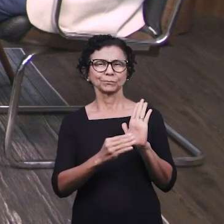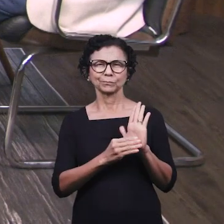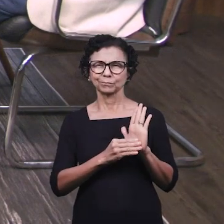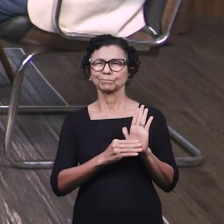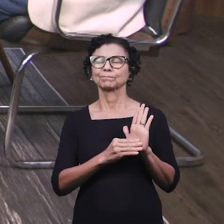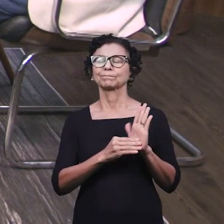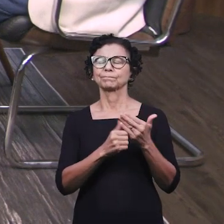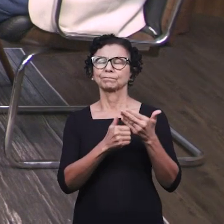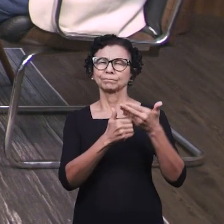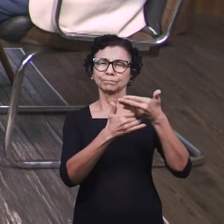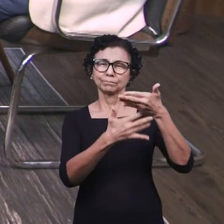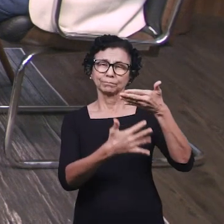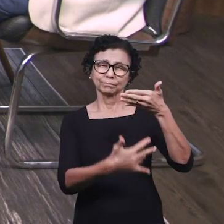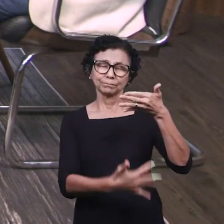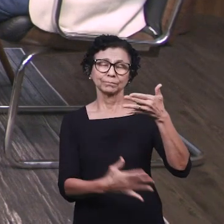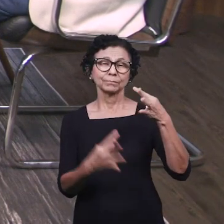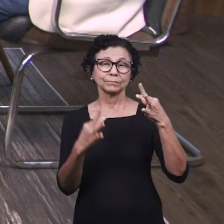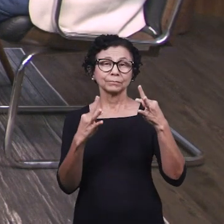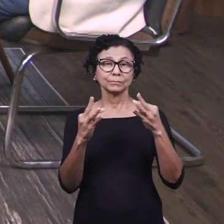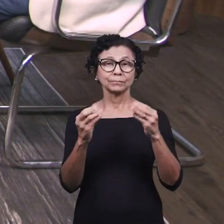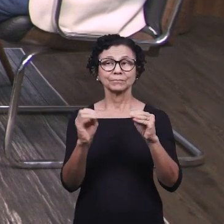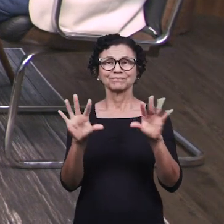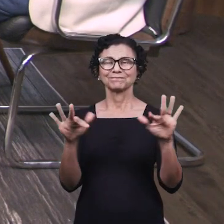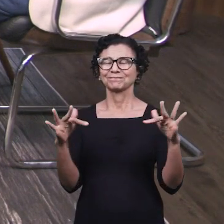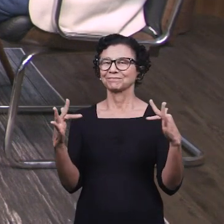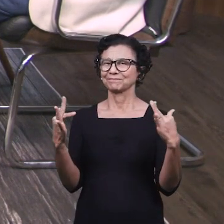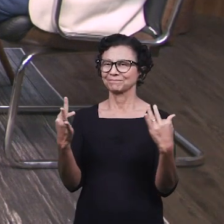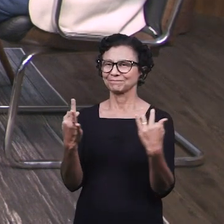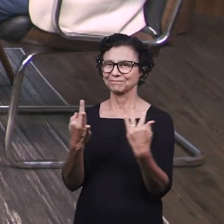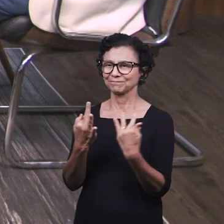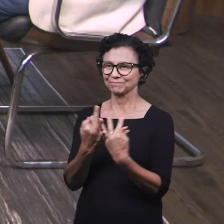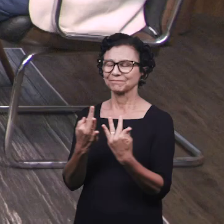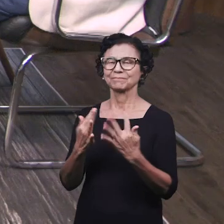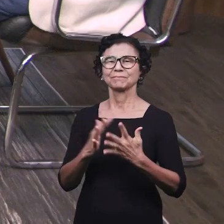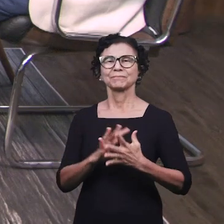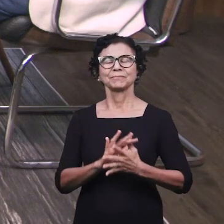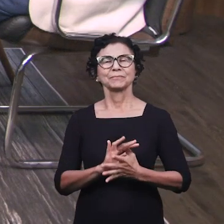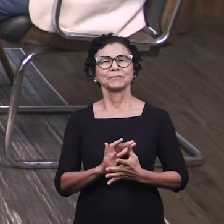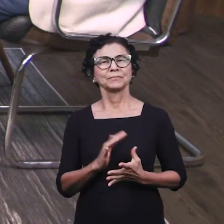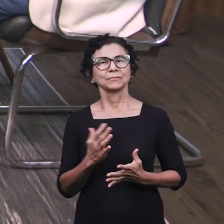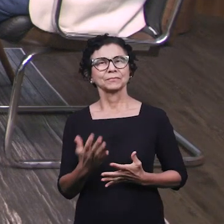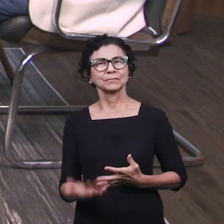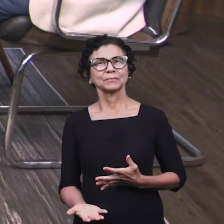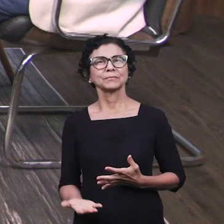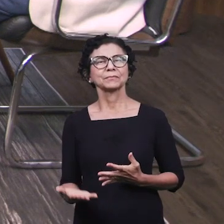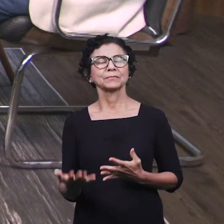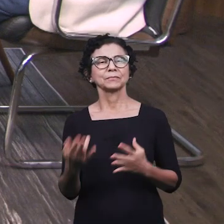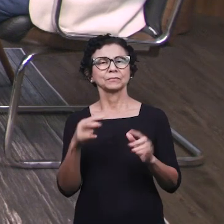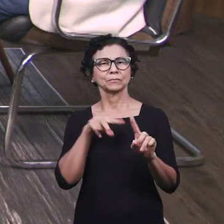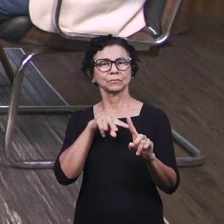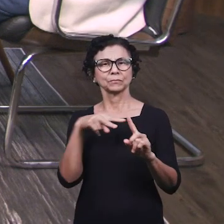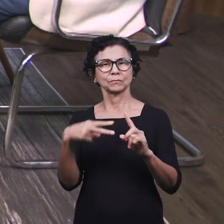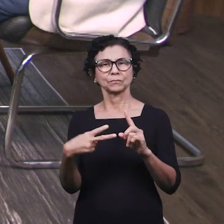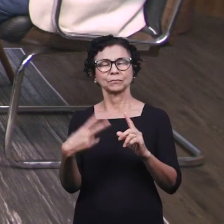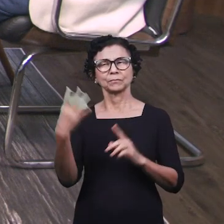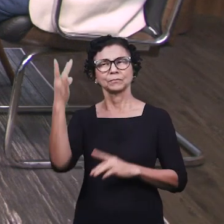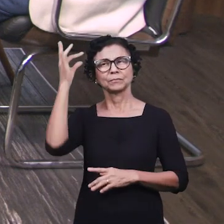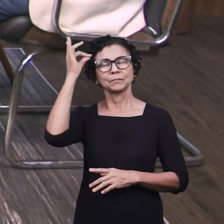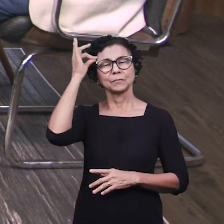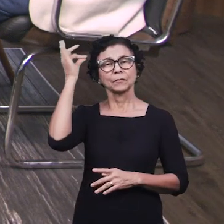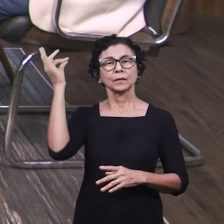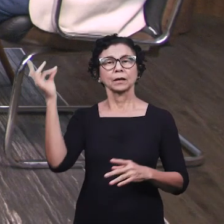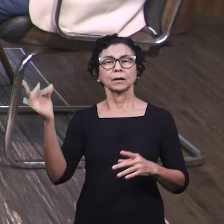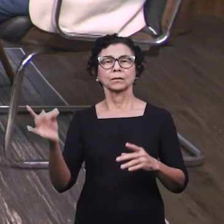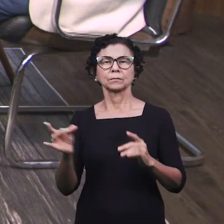programação vasta para toda a família que tanto apontam, trabalham sob a ótica espiritual,